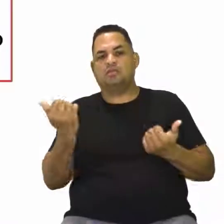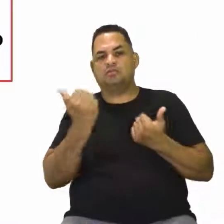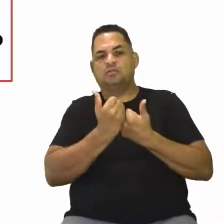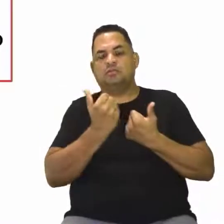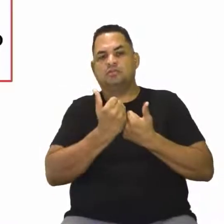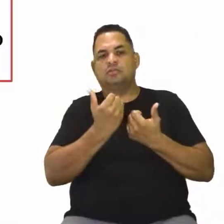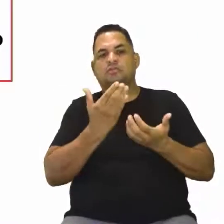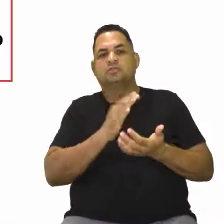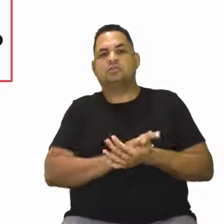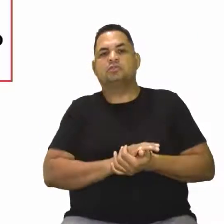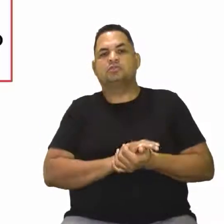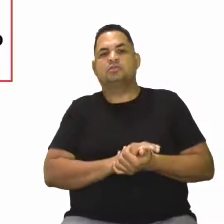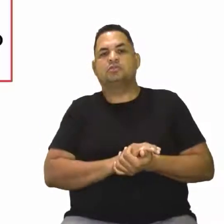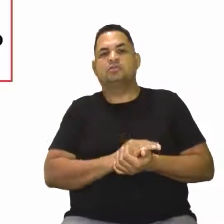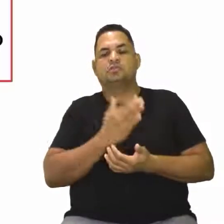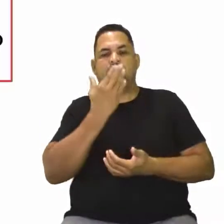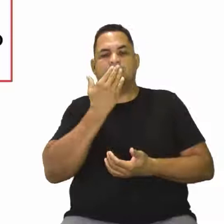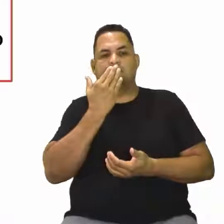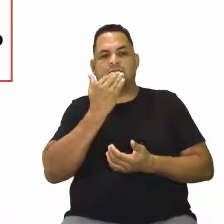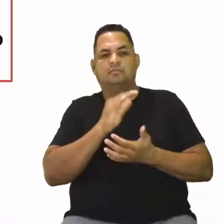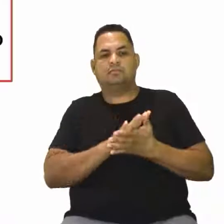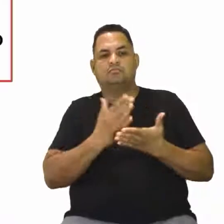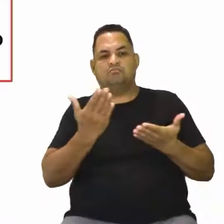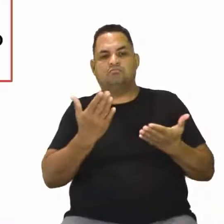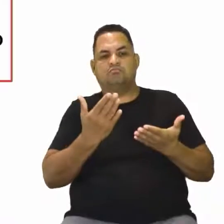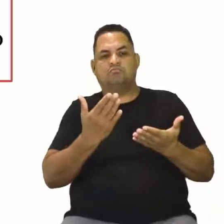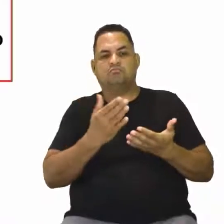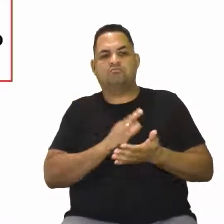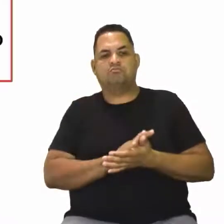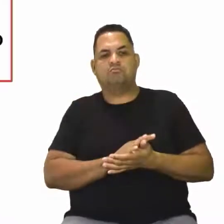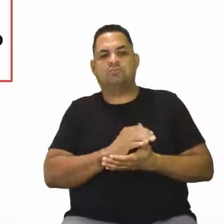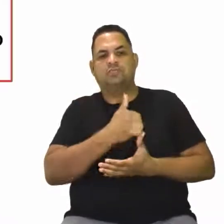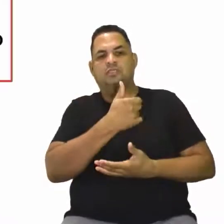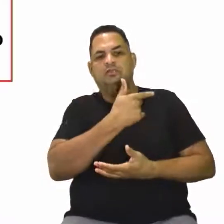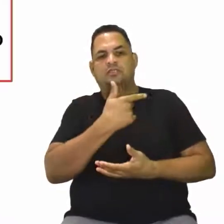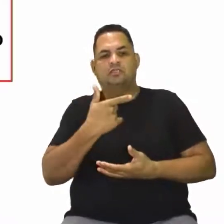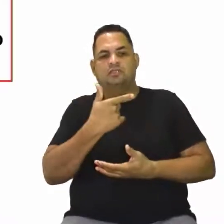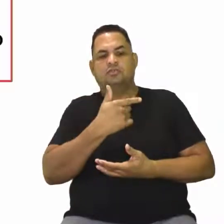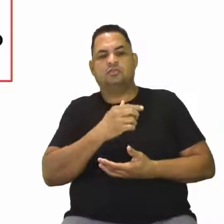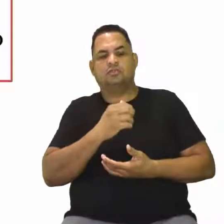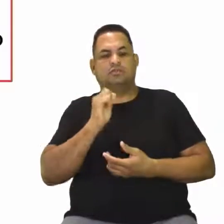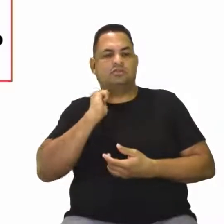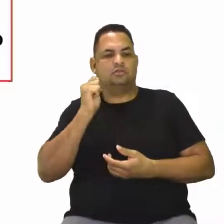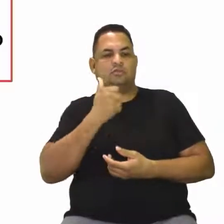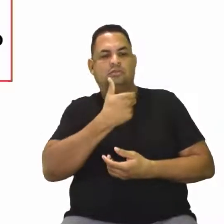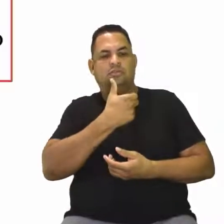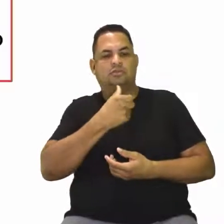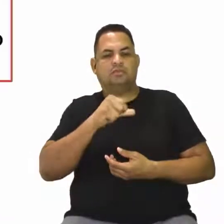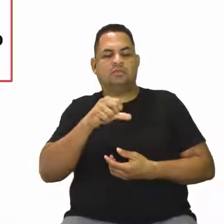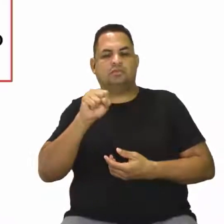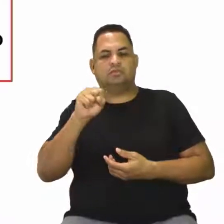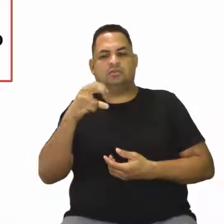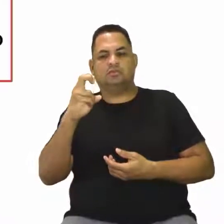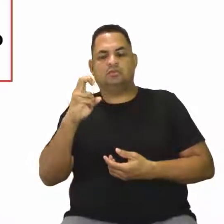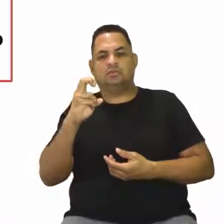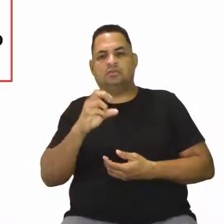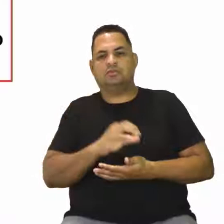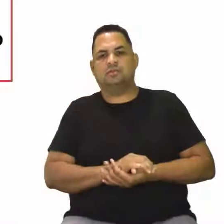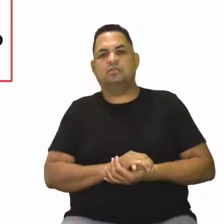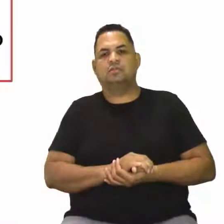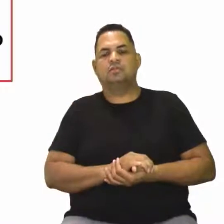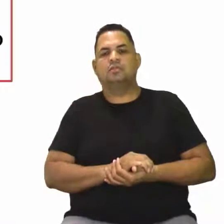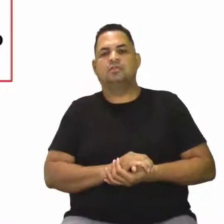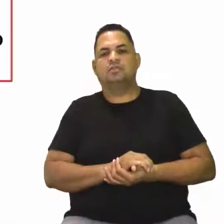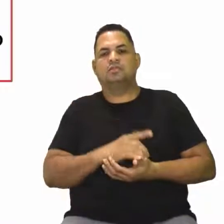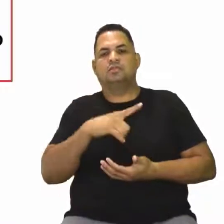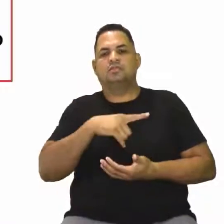vai se tornar efetivamente presidente da República no dia 22 de abril de 1985.